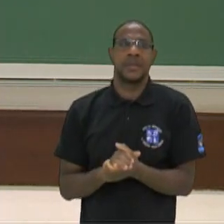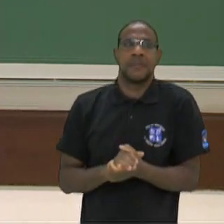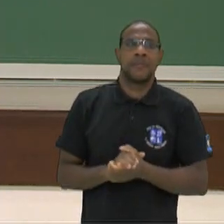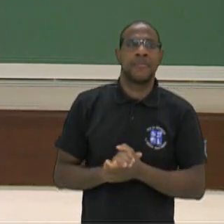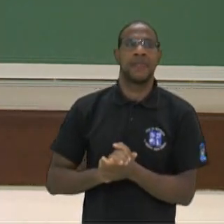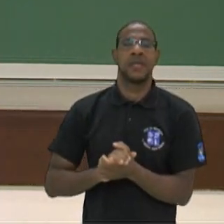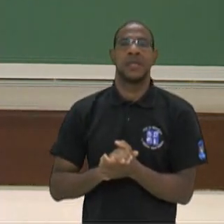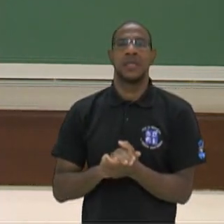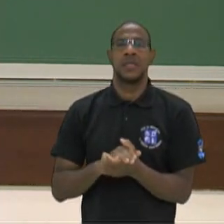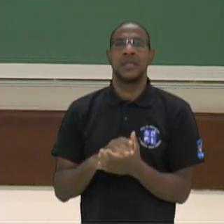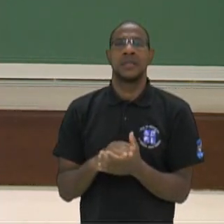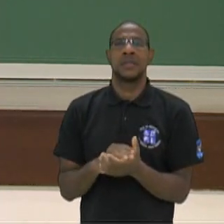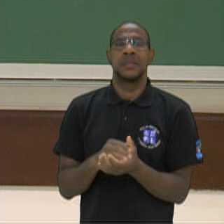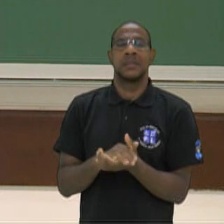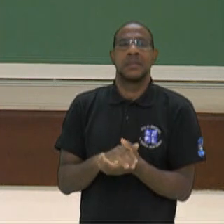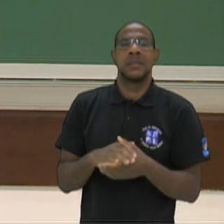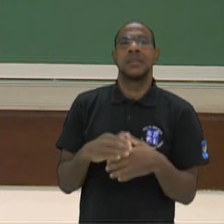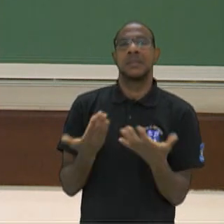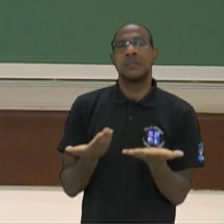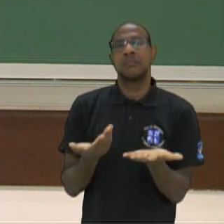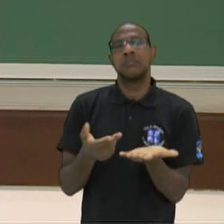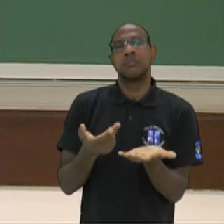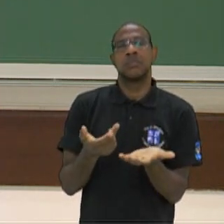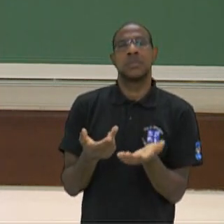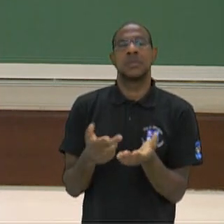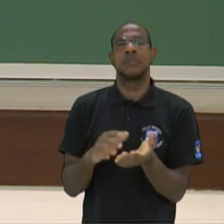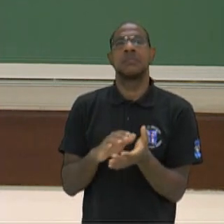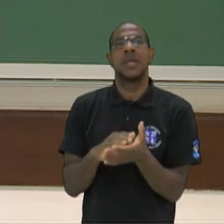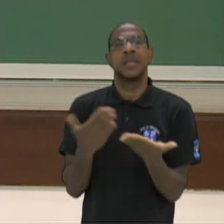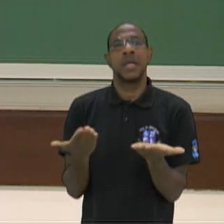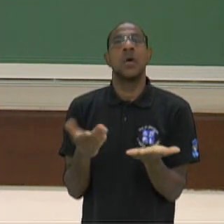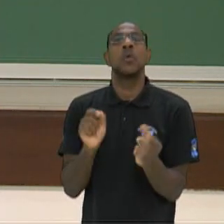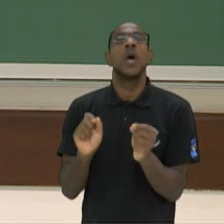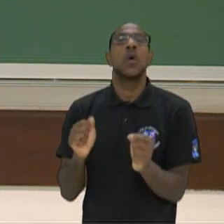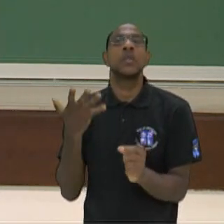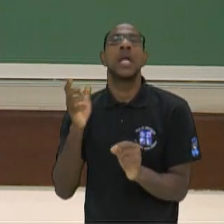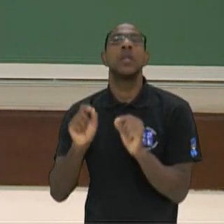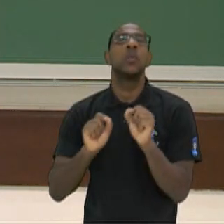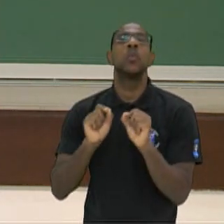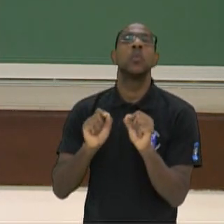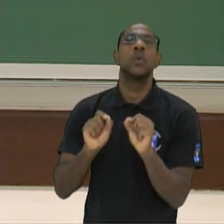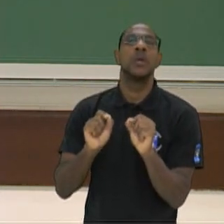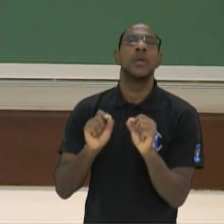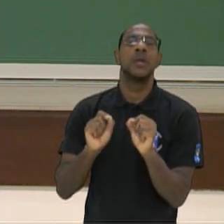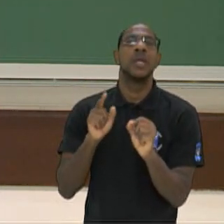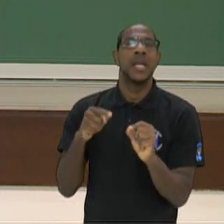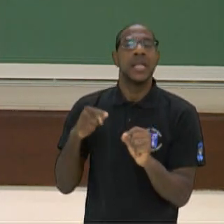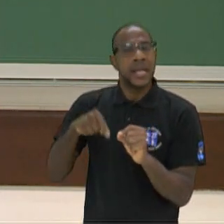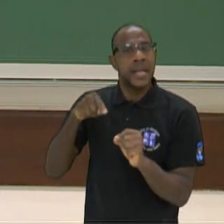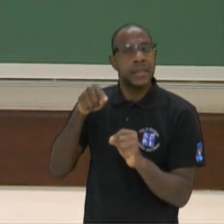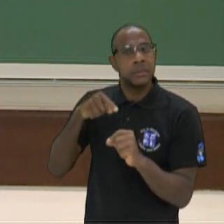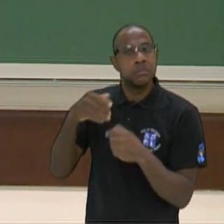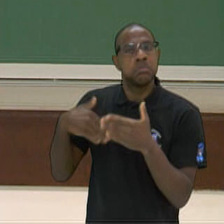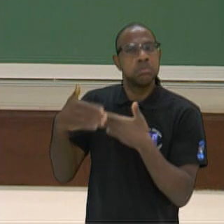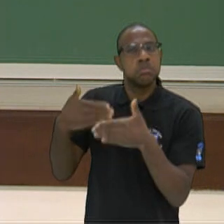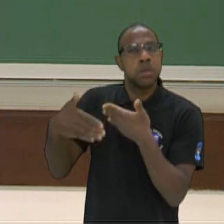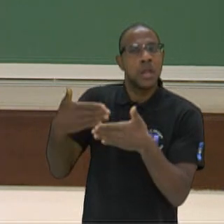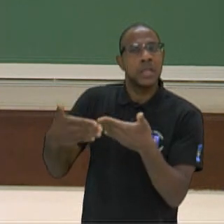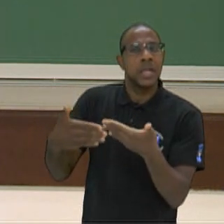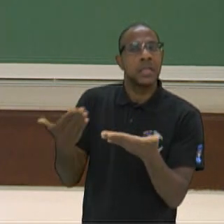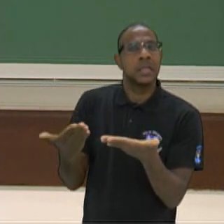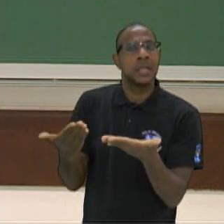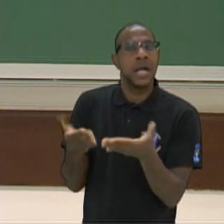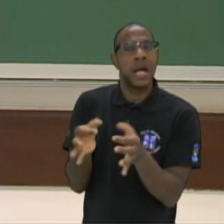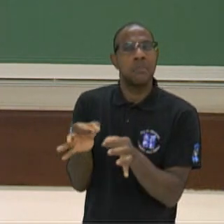enfim, de todos, da neurula, né? Depois a organogênese e tudo mais. O que acontece é o seguinte, um desses processos, uma parte